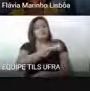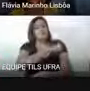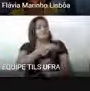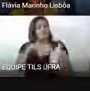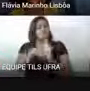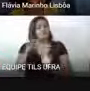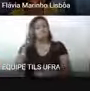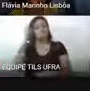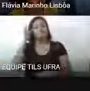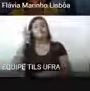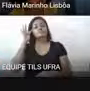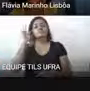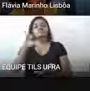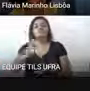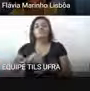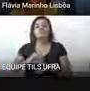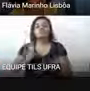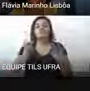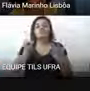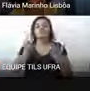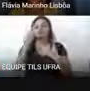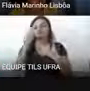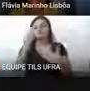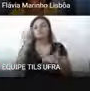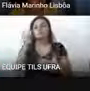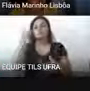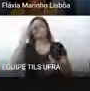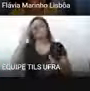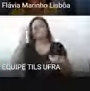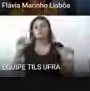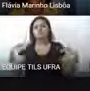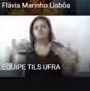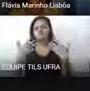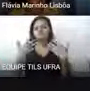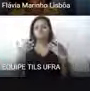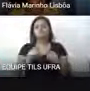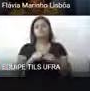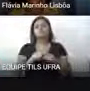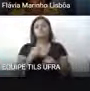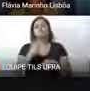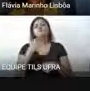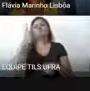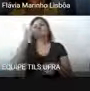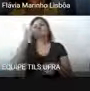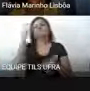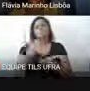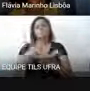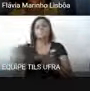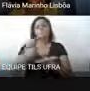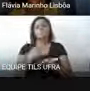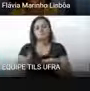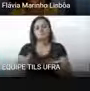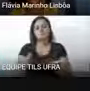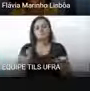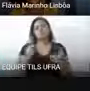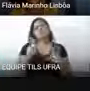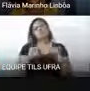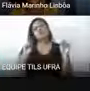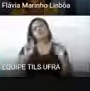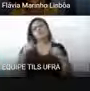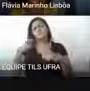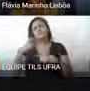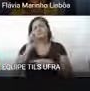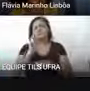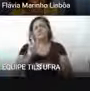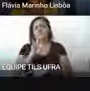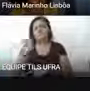os que nos deram a sua atenção, alguns que já saíram, que vão assistir depois esse comentário nas redes sociais, né? E agradecer a